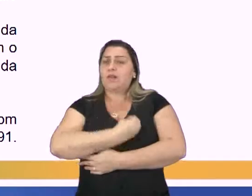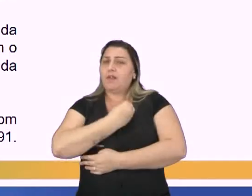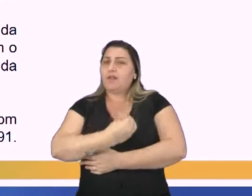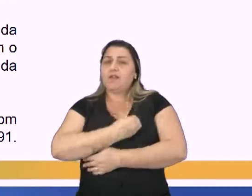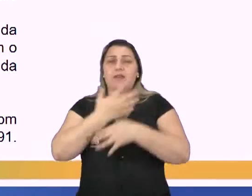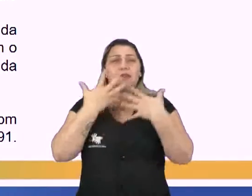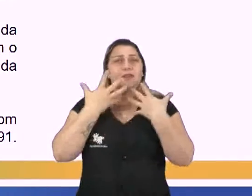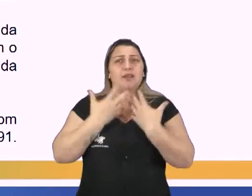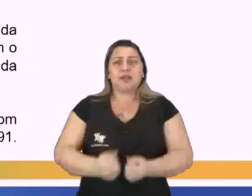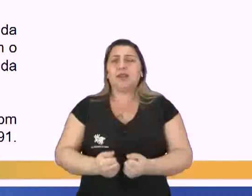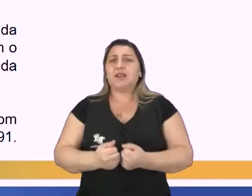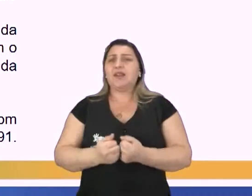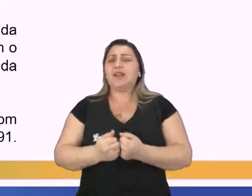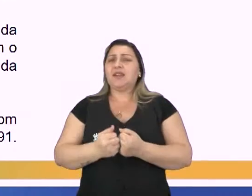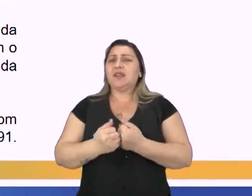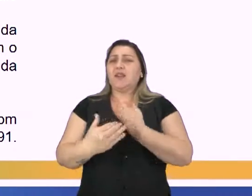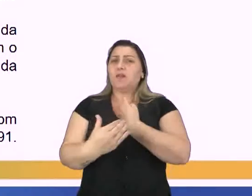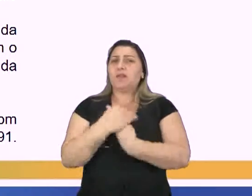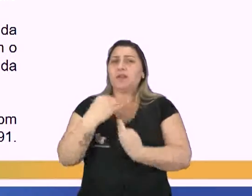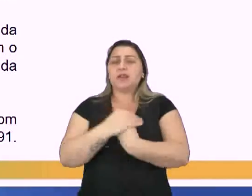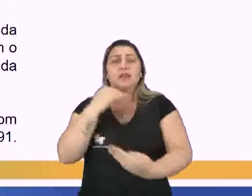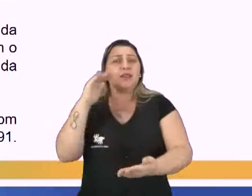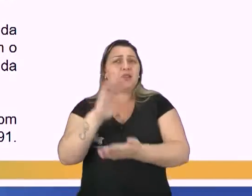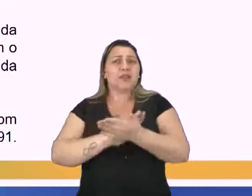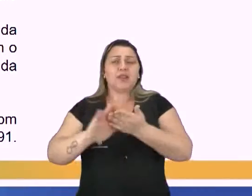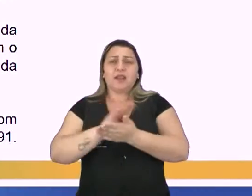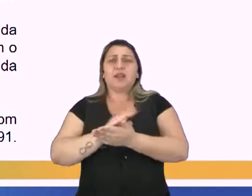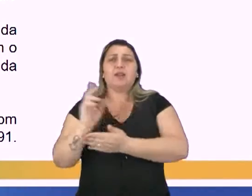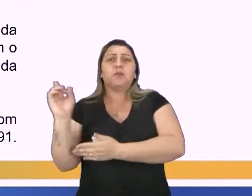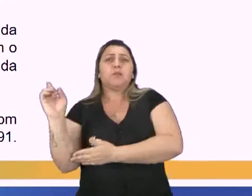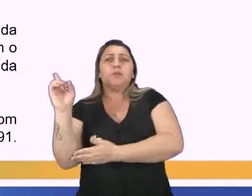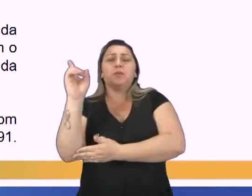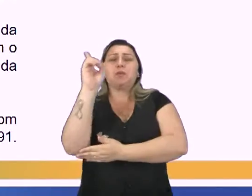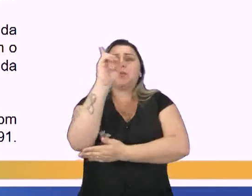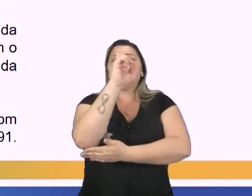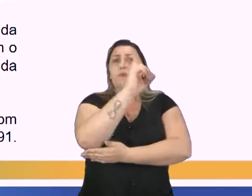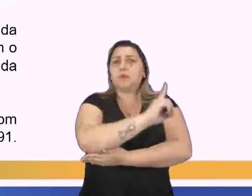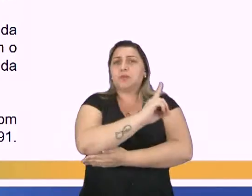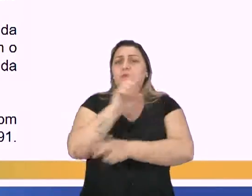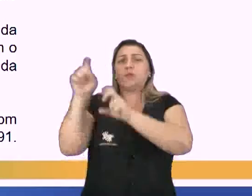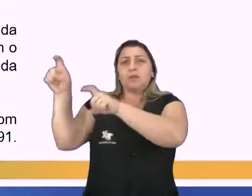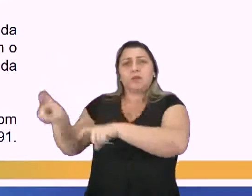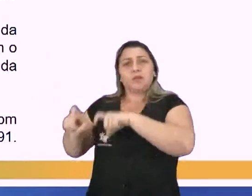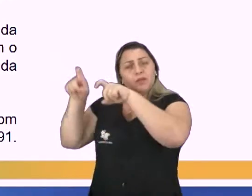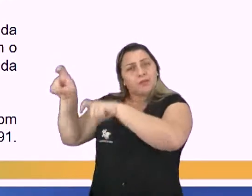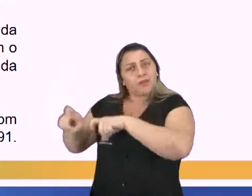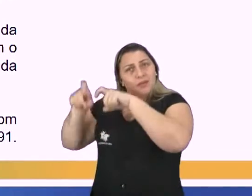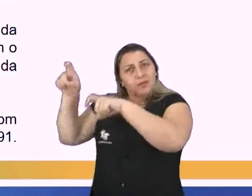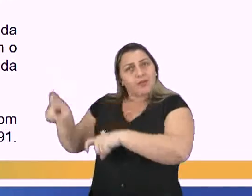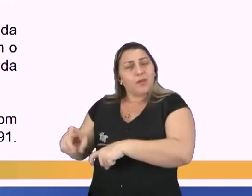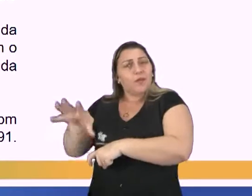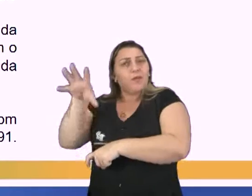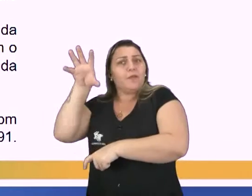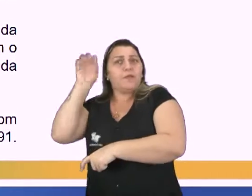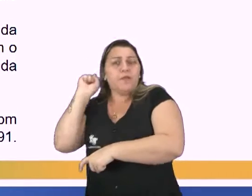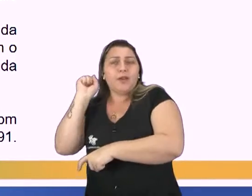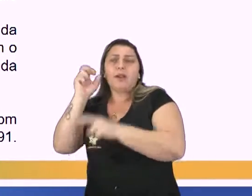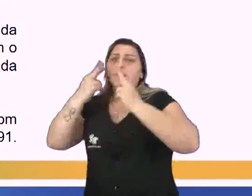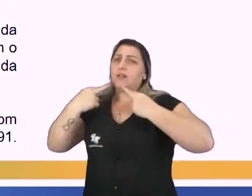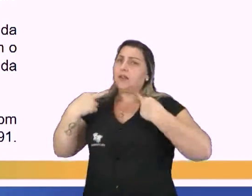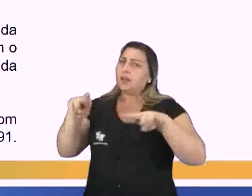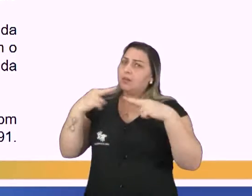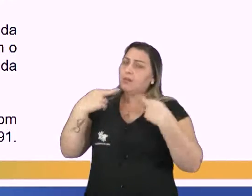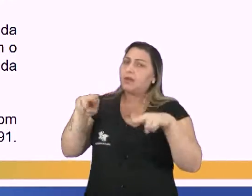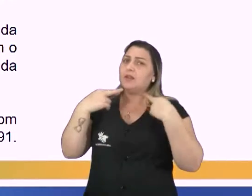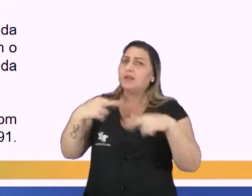nem aceitava o consolo de ninguém. Quem passasse lá pelas bandas do sítio da Purunga Sonora ia ouvir os lamentos do